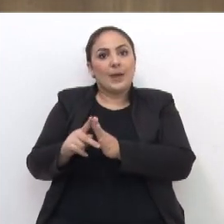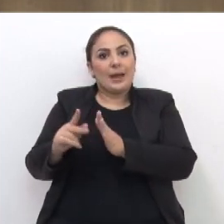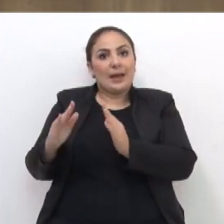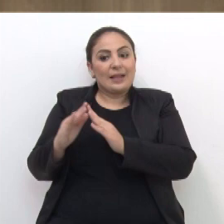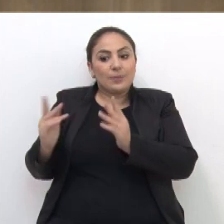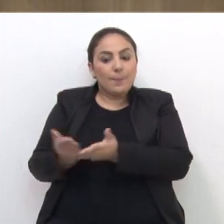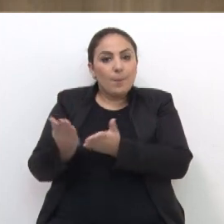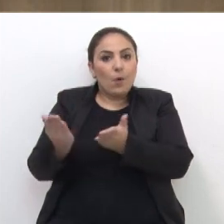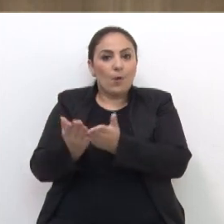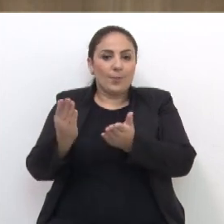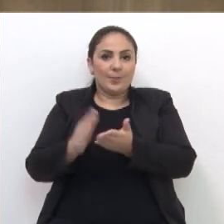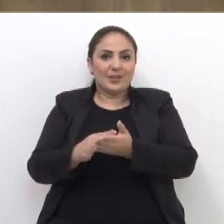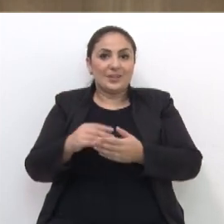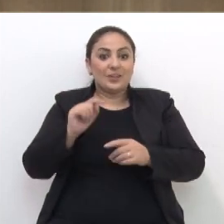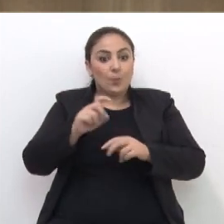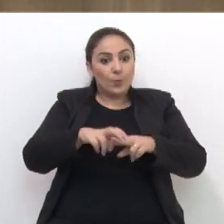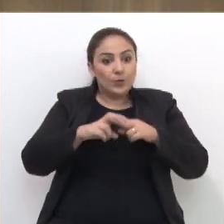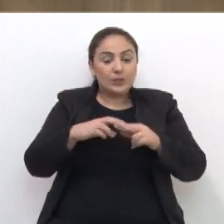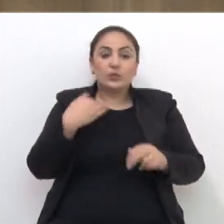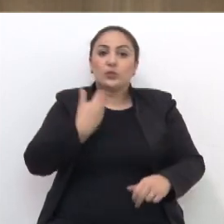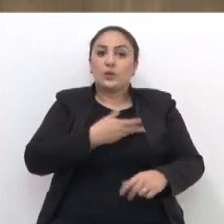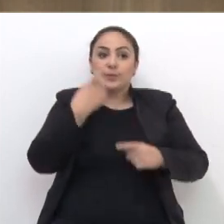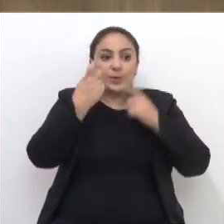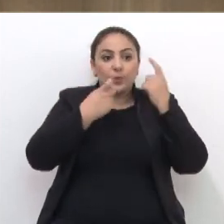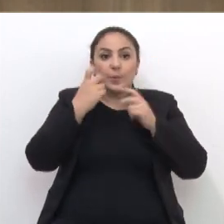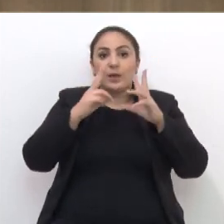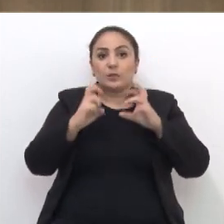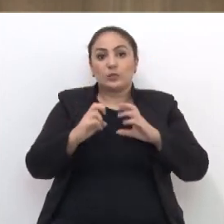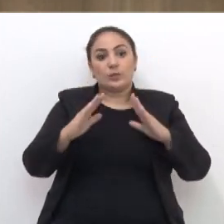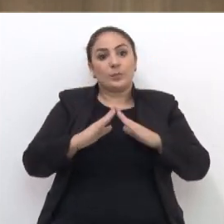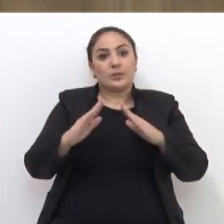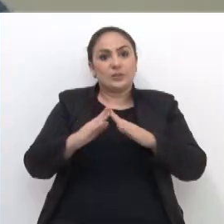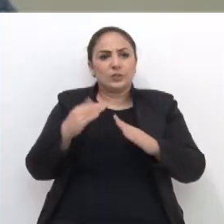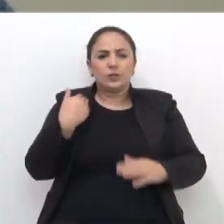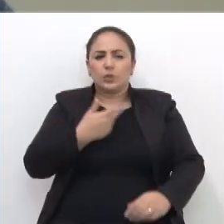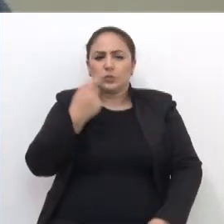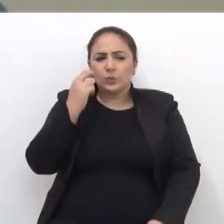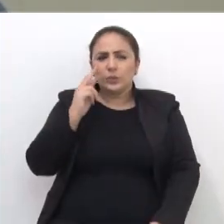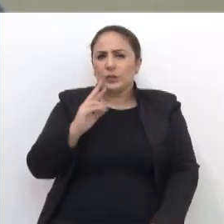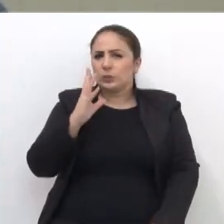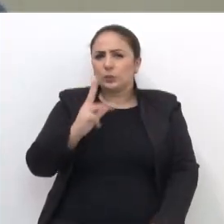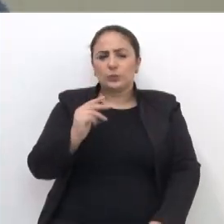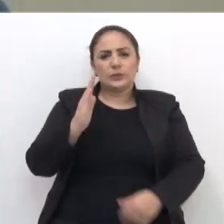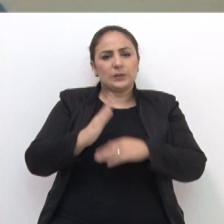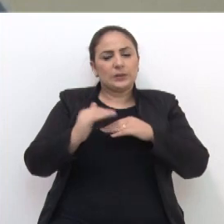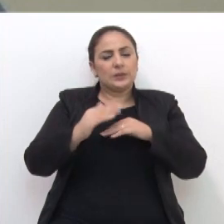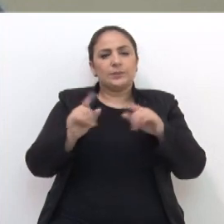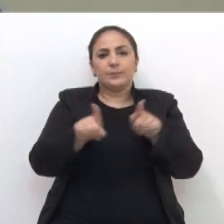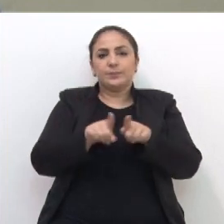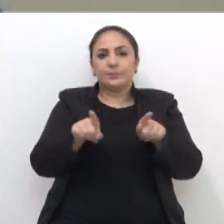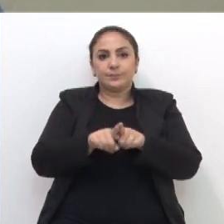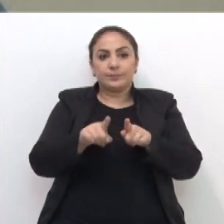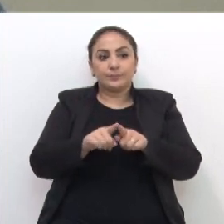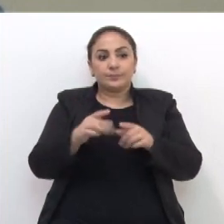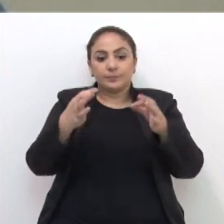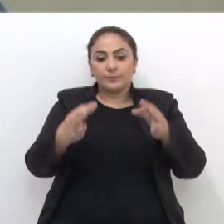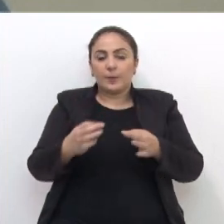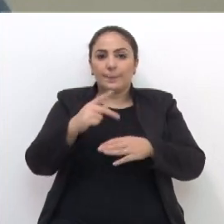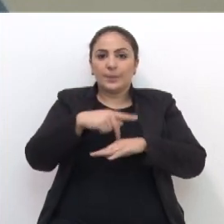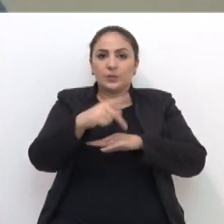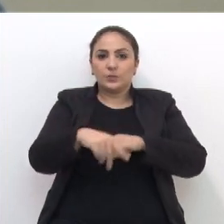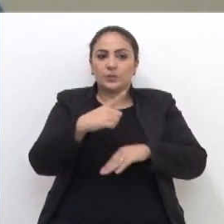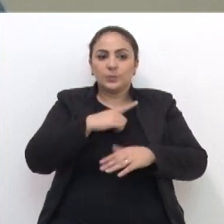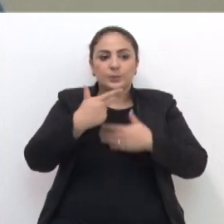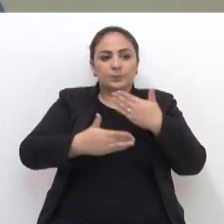obtendo habitações populares para a classe menos favorecida. O vereador Patrick Cavalcante, que presidiu a audiência